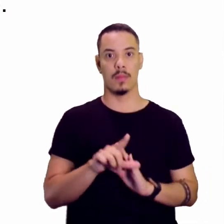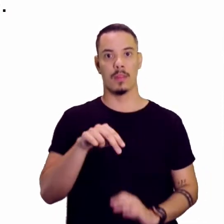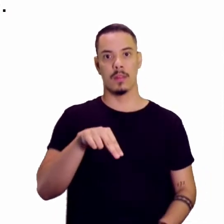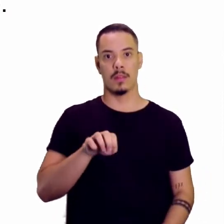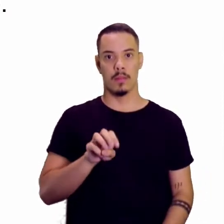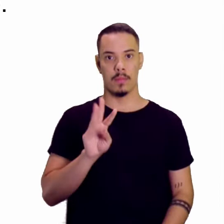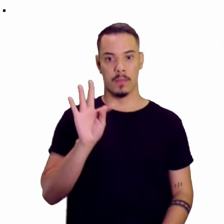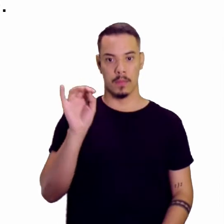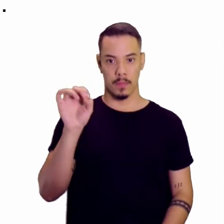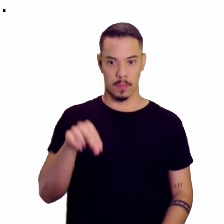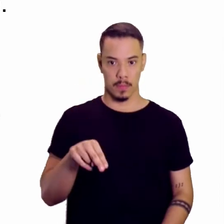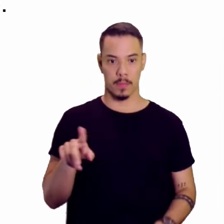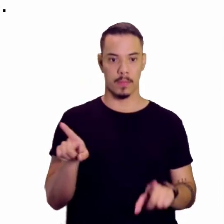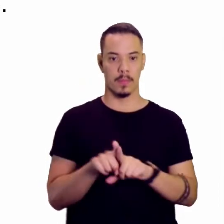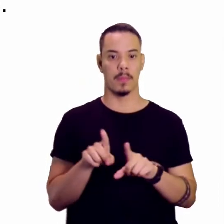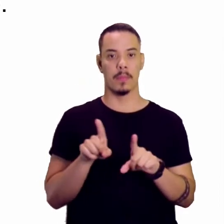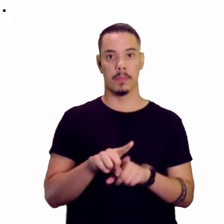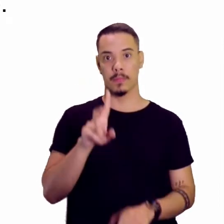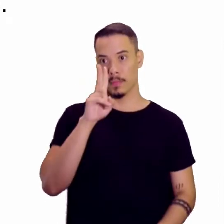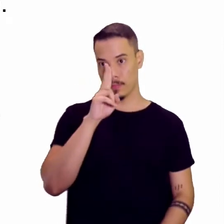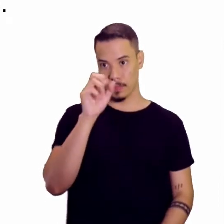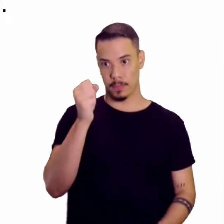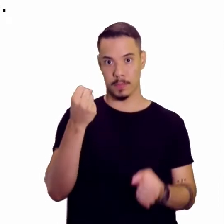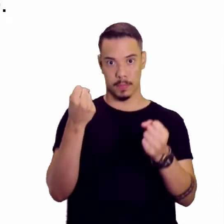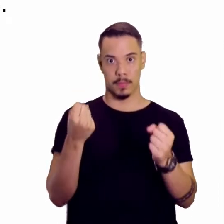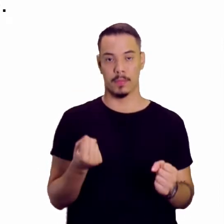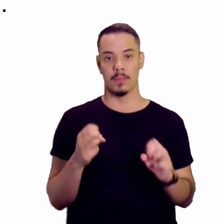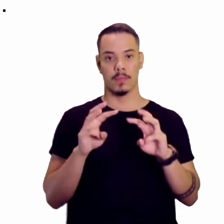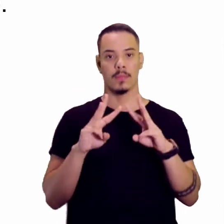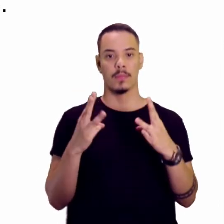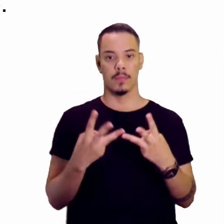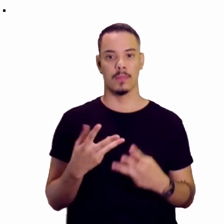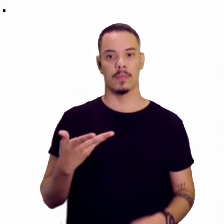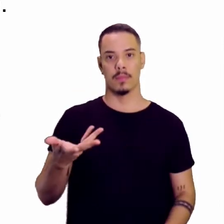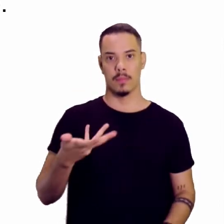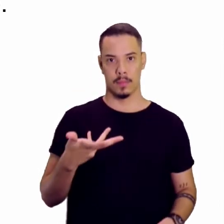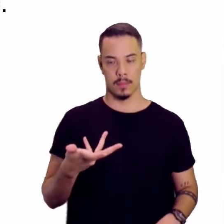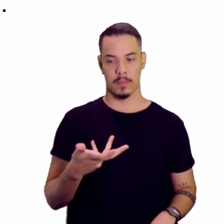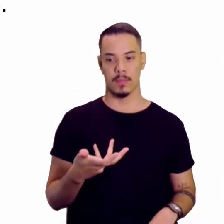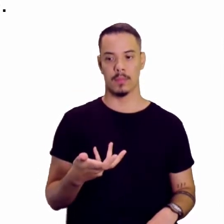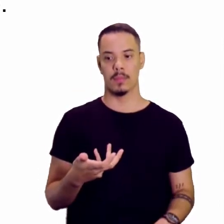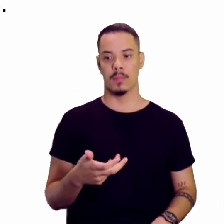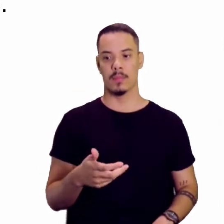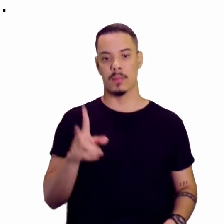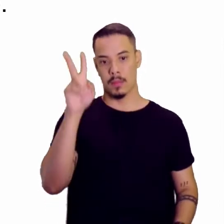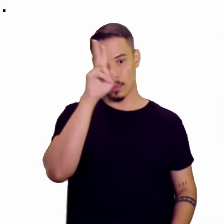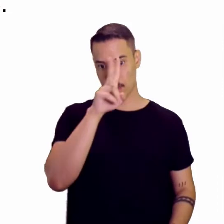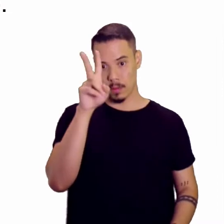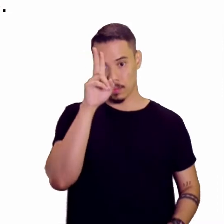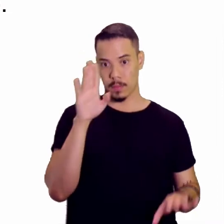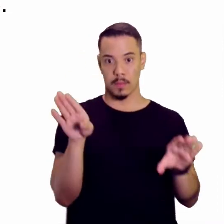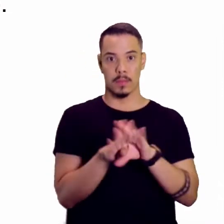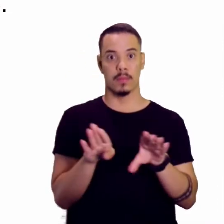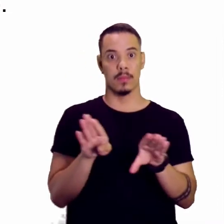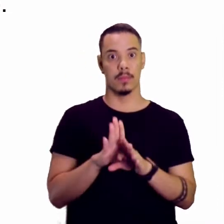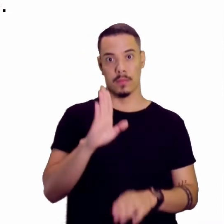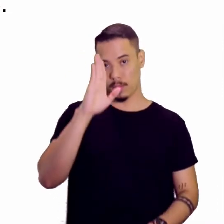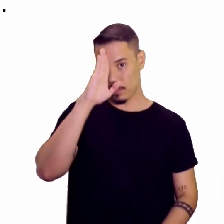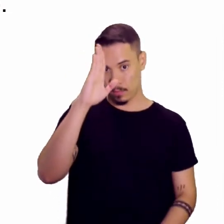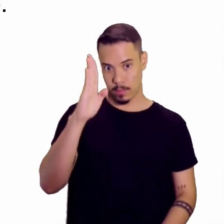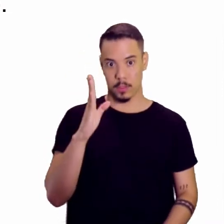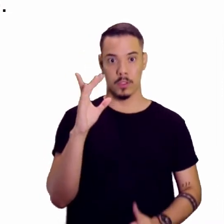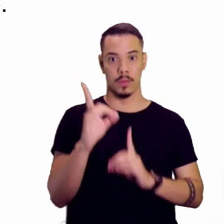da dinâmica, força-peso é uma força, massa e aceleração gravitacional. Lembrando, gente, que lá no princípio fundamental da